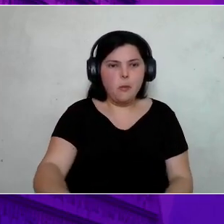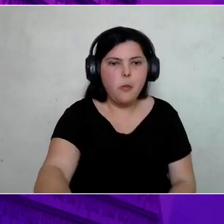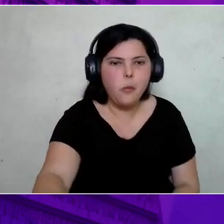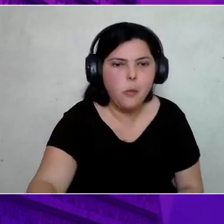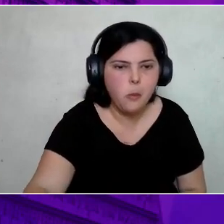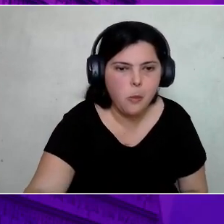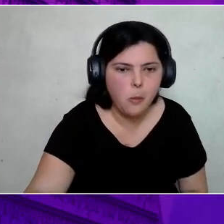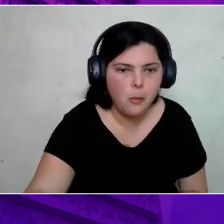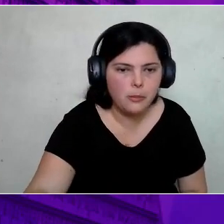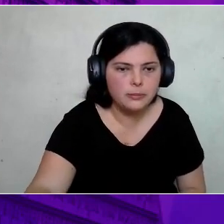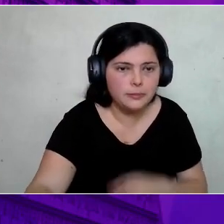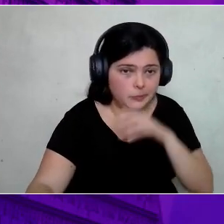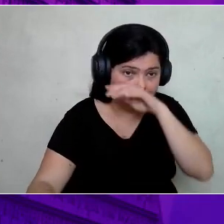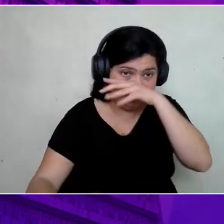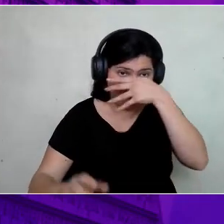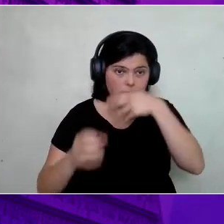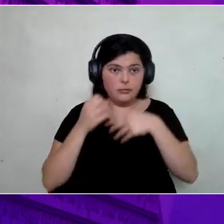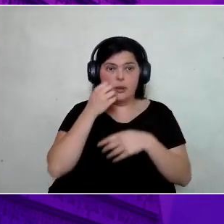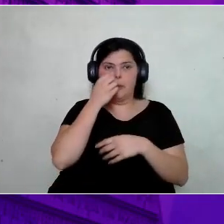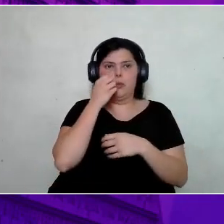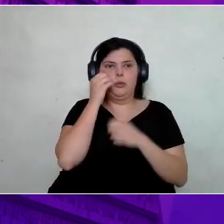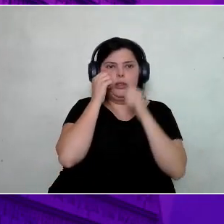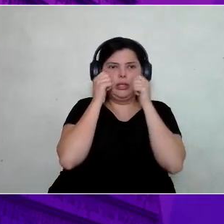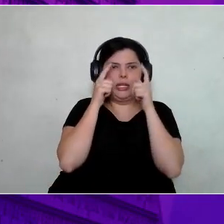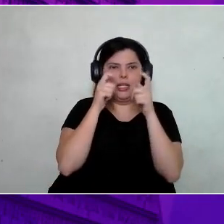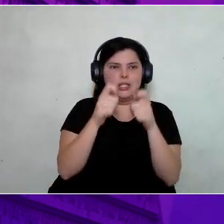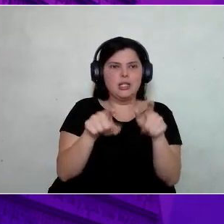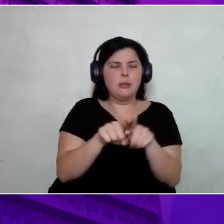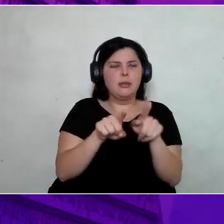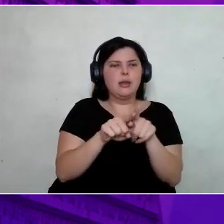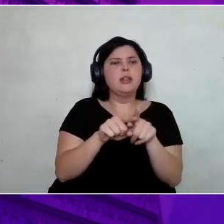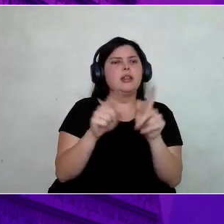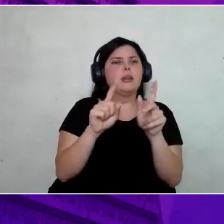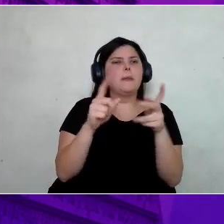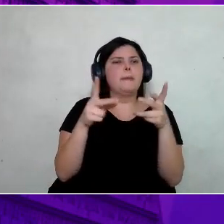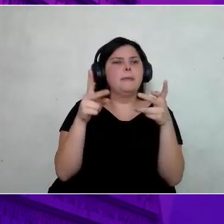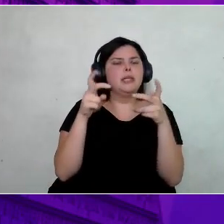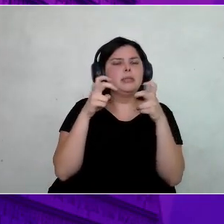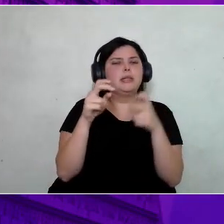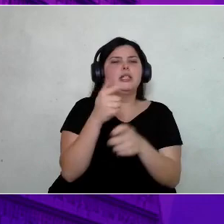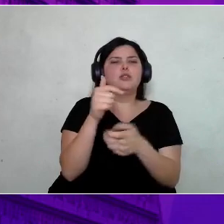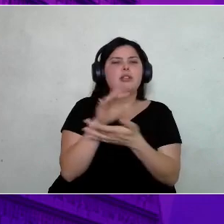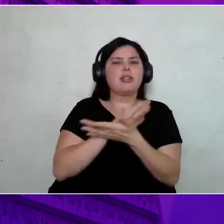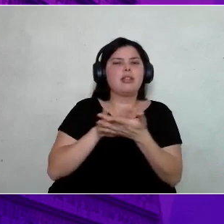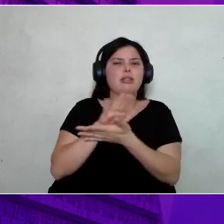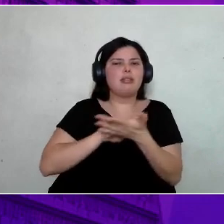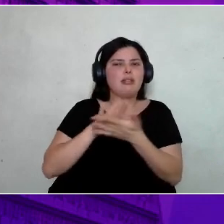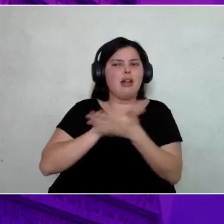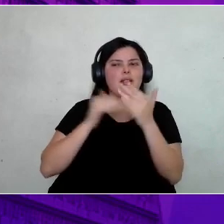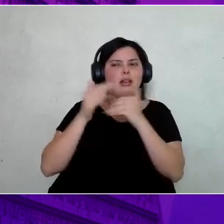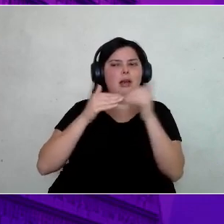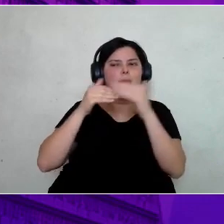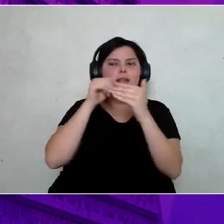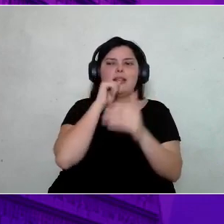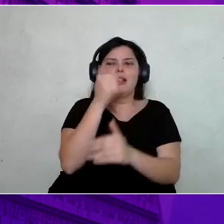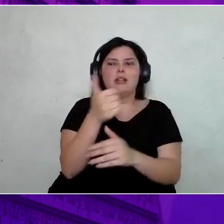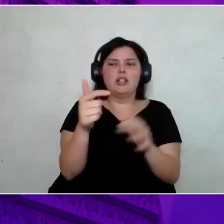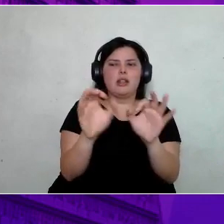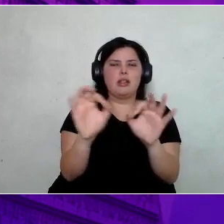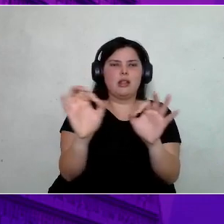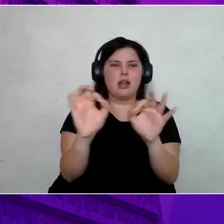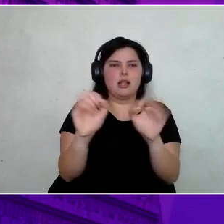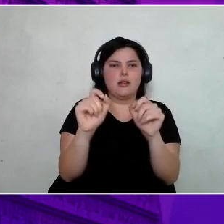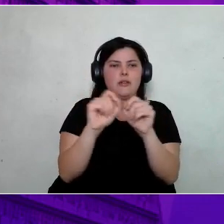Ele é bem interessante. Então, vocês notaram ali que não tinha nada na nossa camada ali, onde a gente estava fazendo a